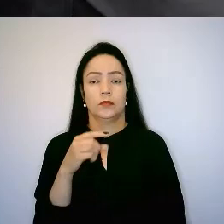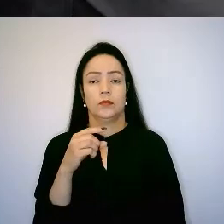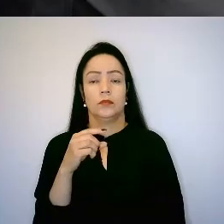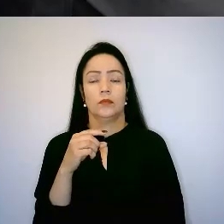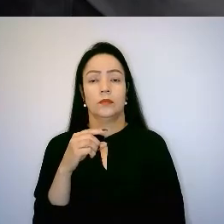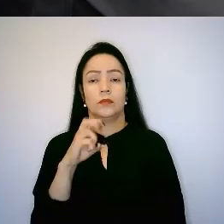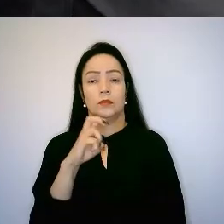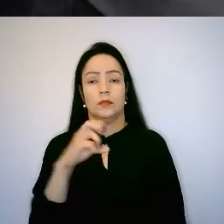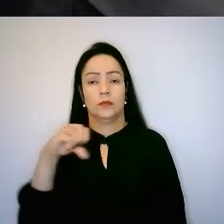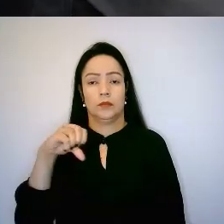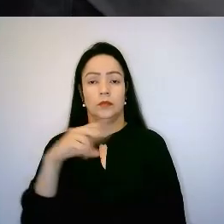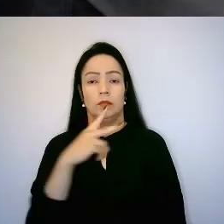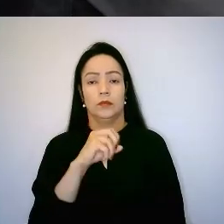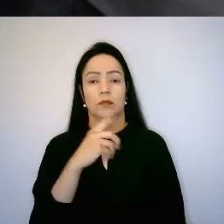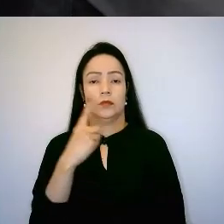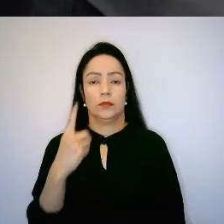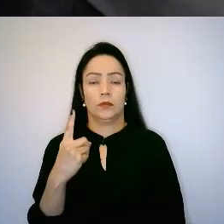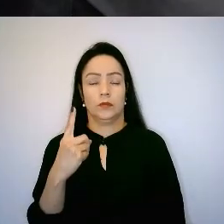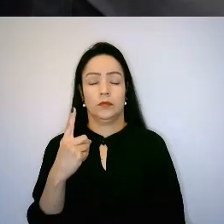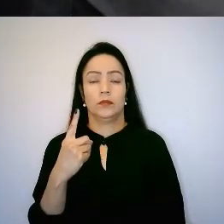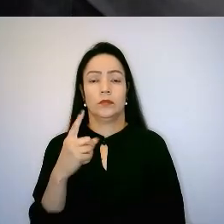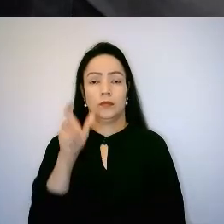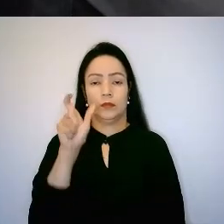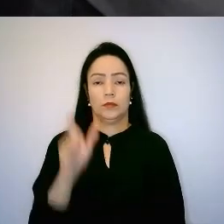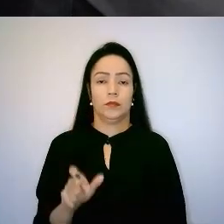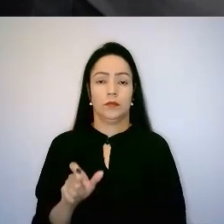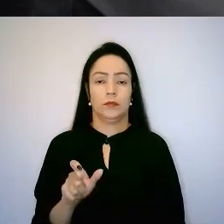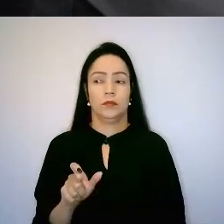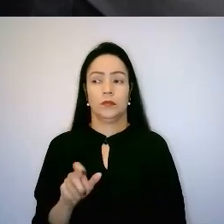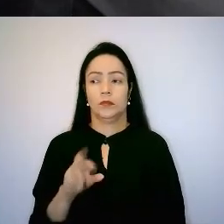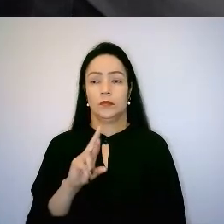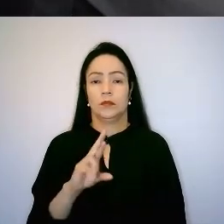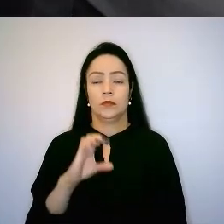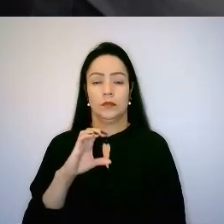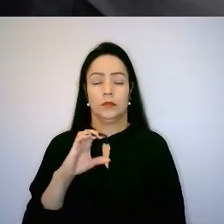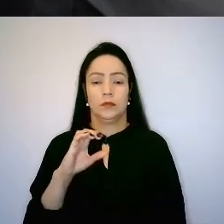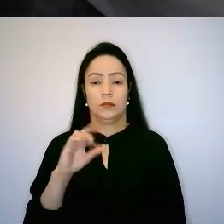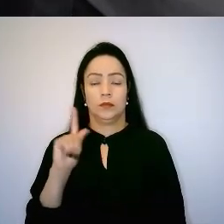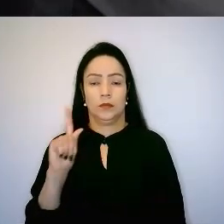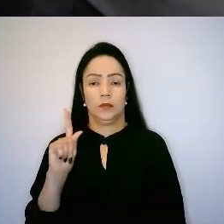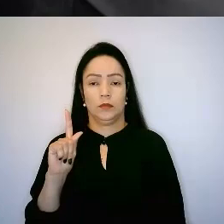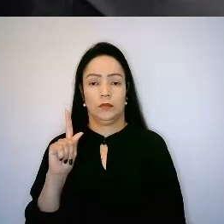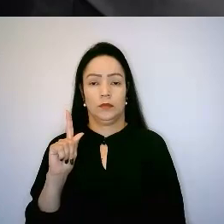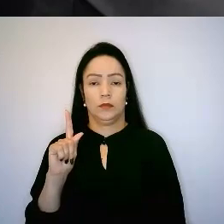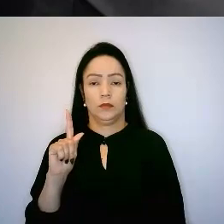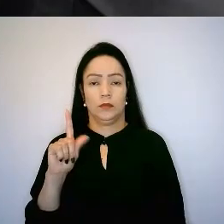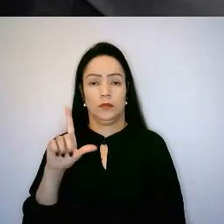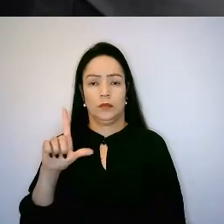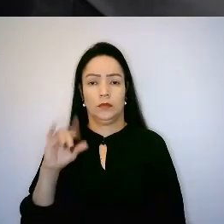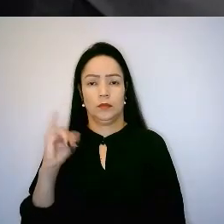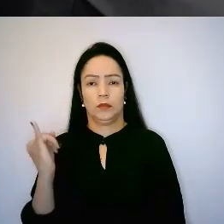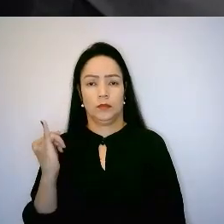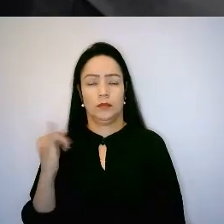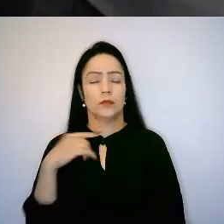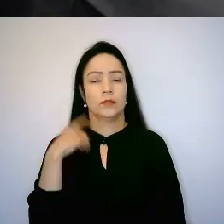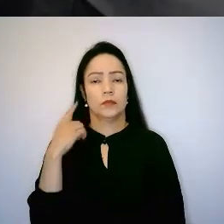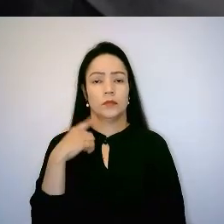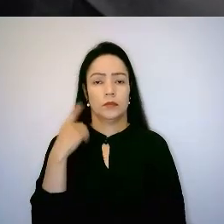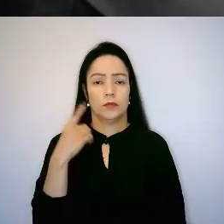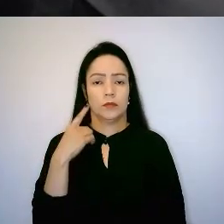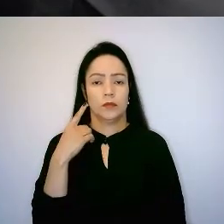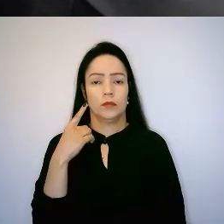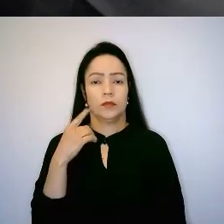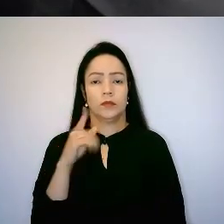apelante RCG de L J advogado Dr